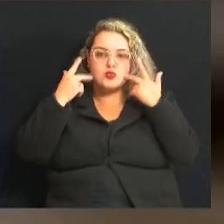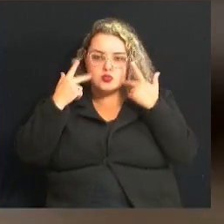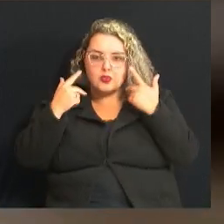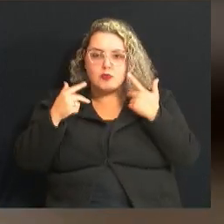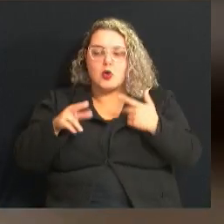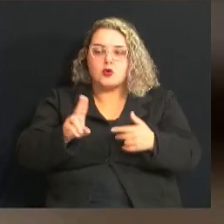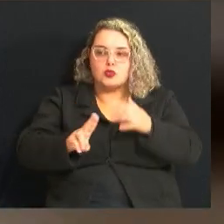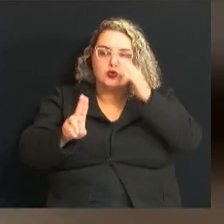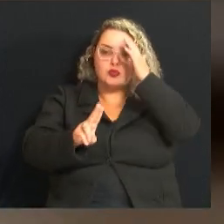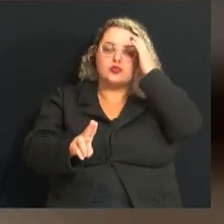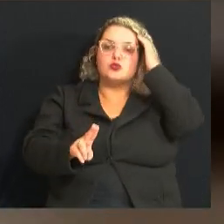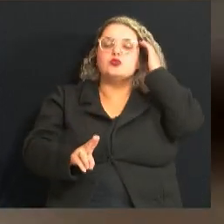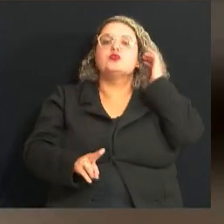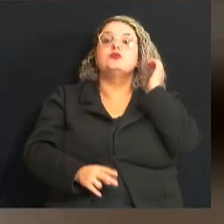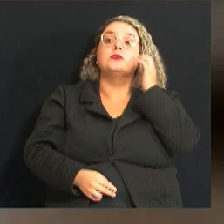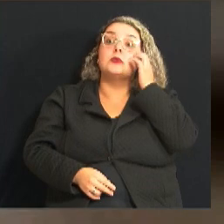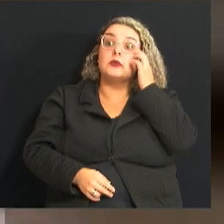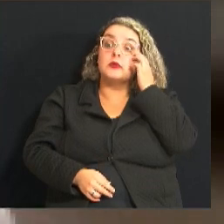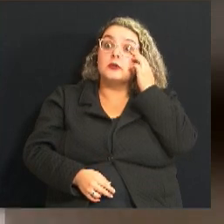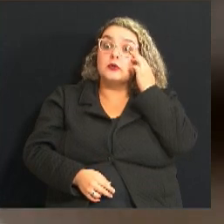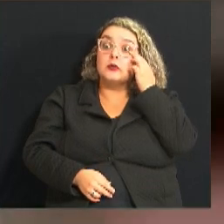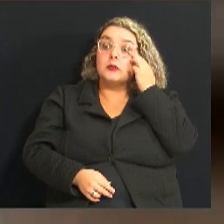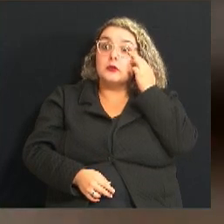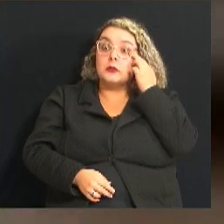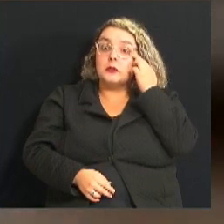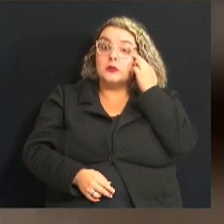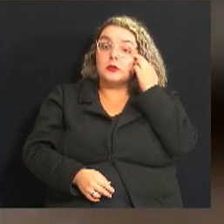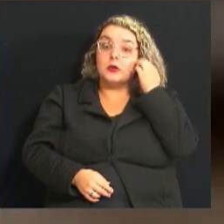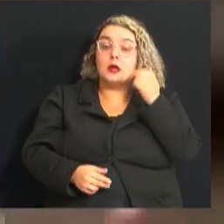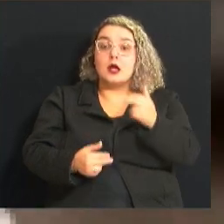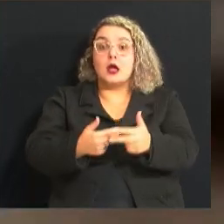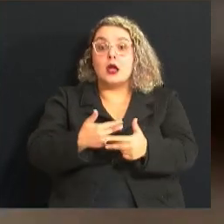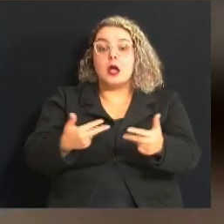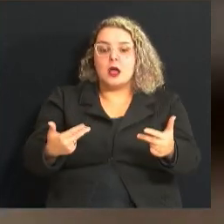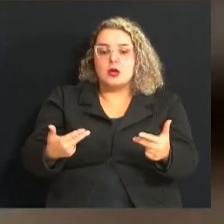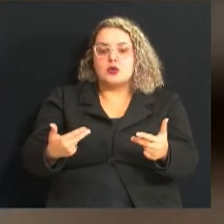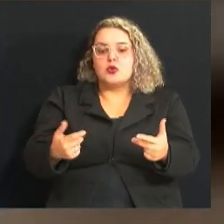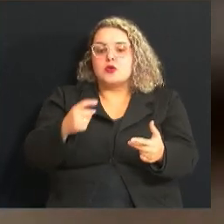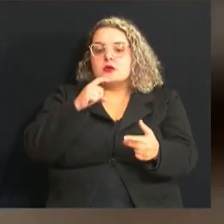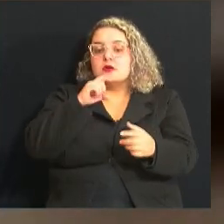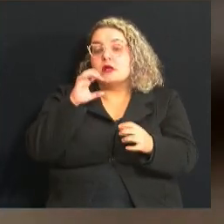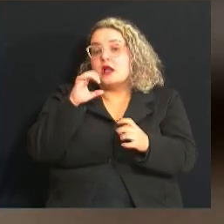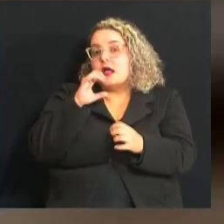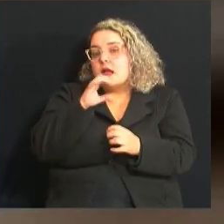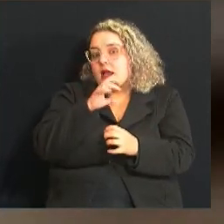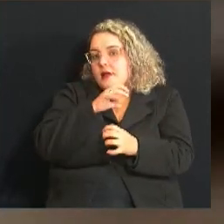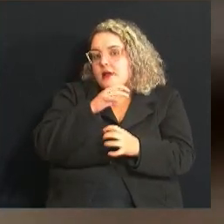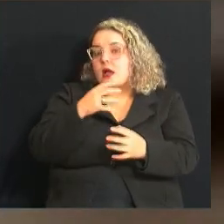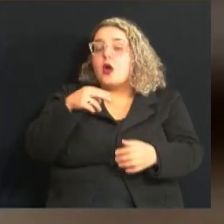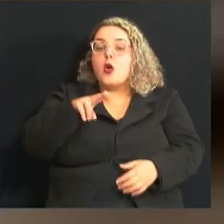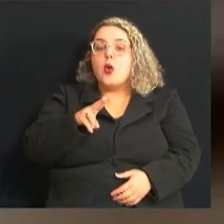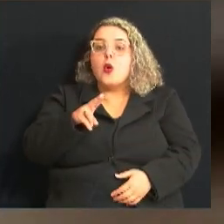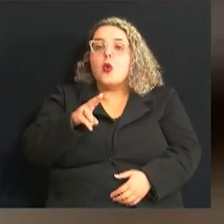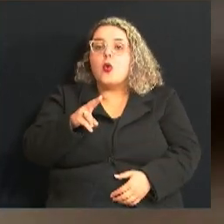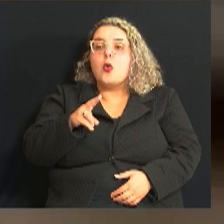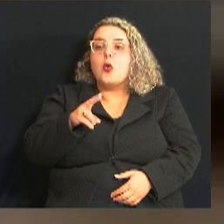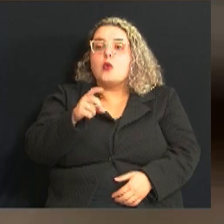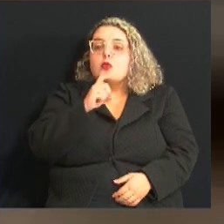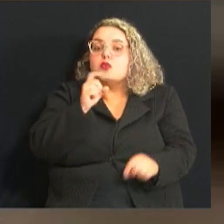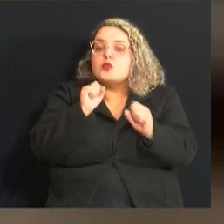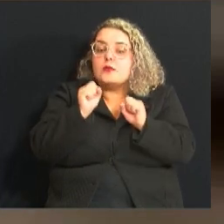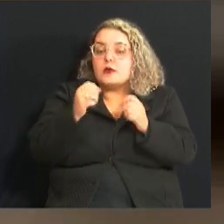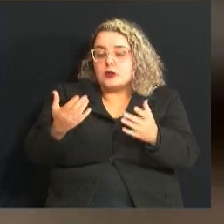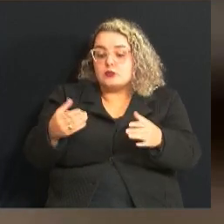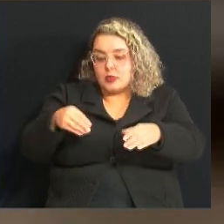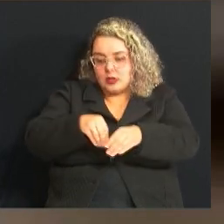para manter substâncias aquecidas ou refrigeradas, evitar a troca térmica. Mas ele